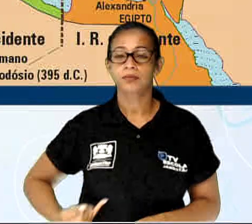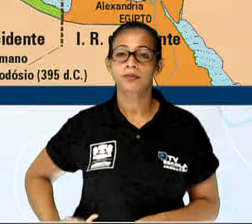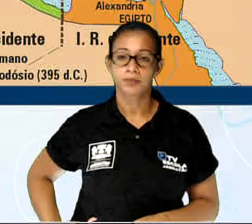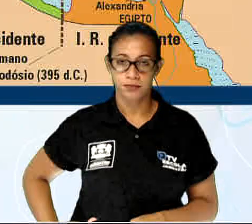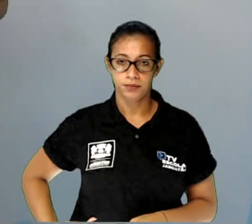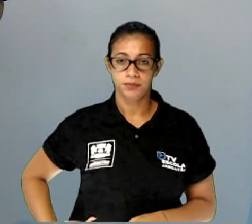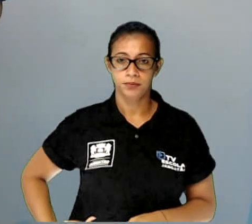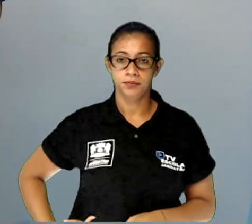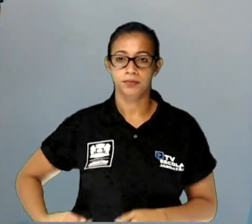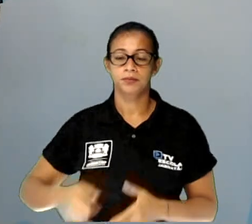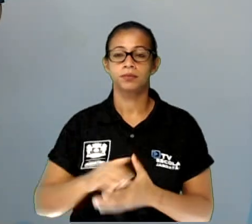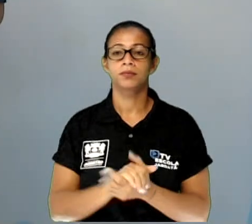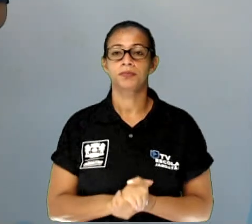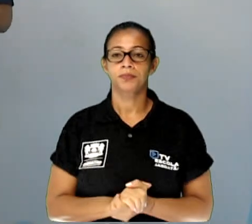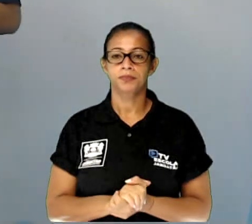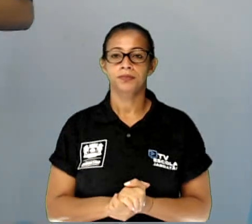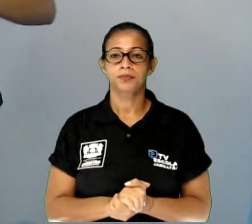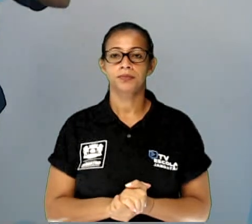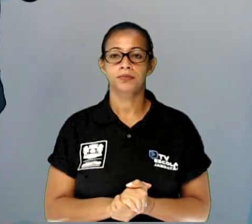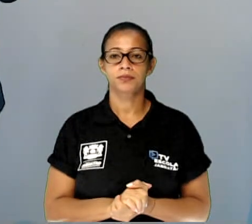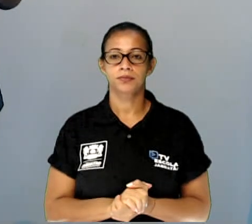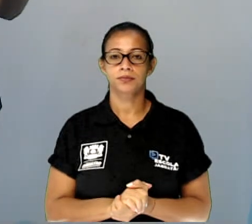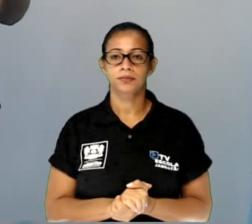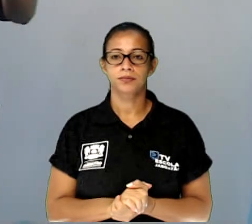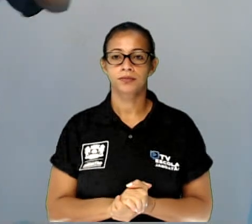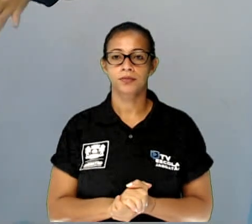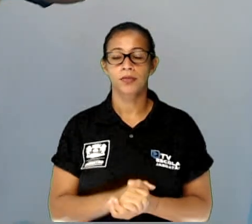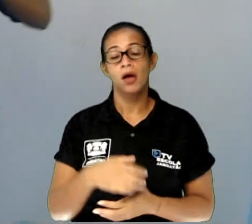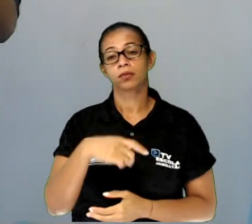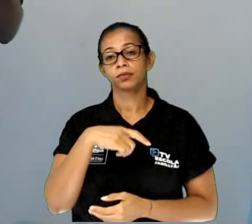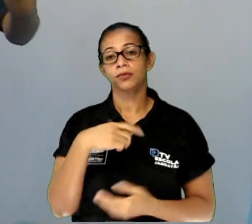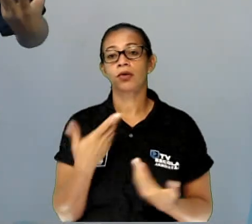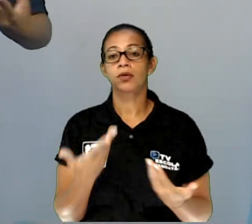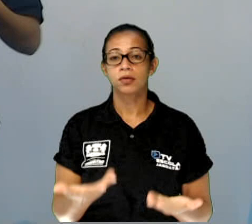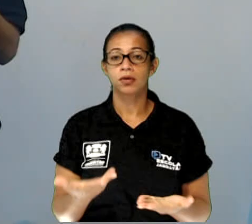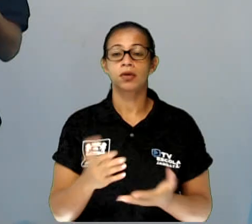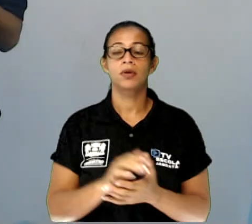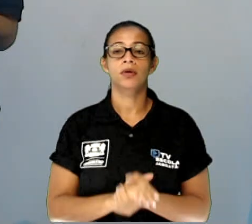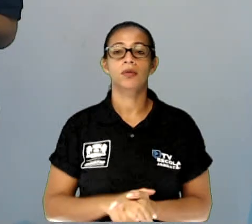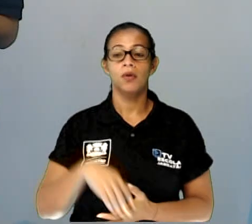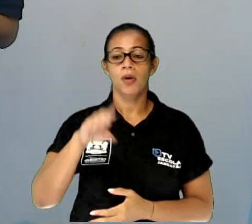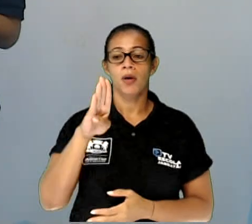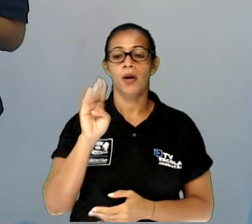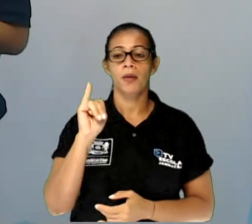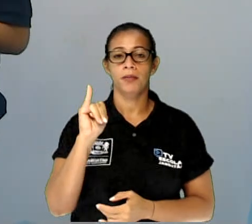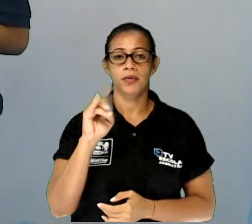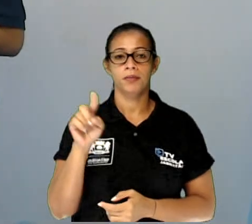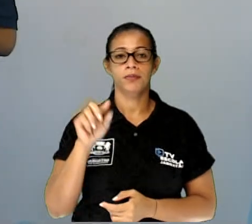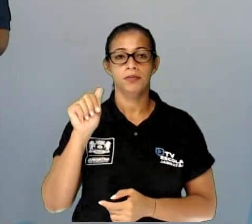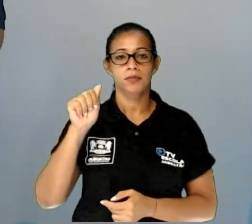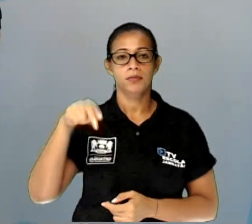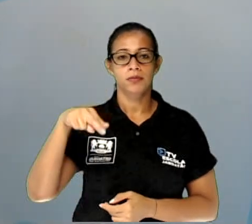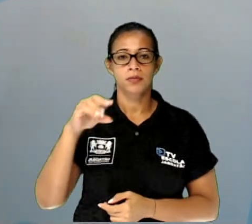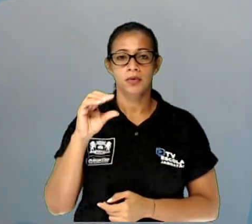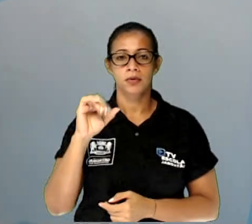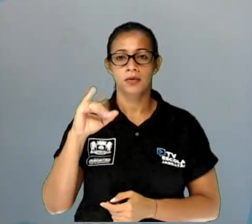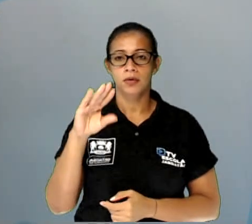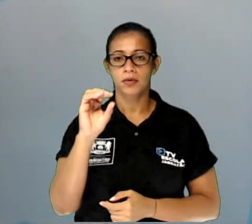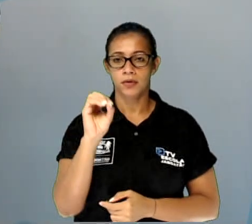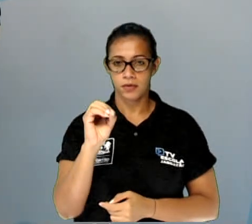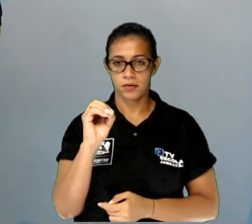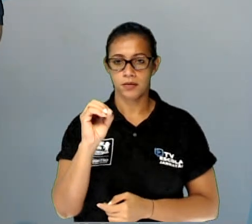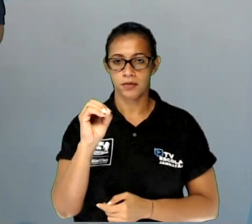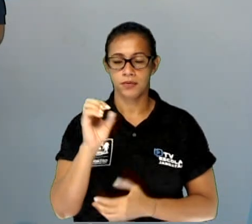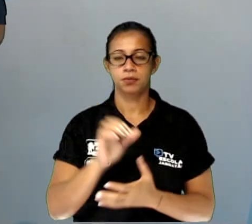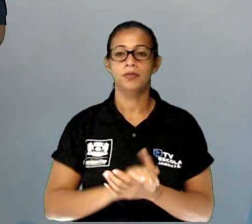em Bizâncio, tá? Então, Bizâncio já dá ali para vocês perceberem que o Império Romano do Oriente,